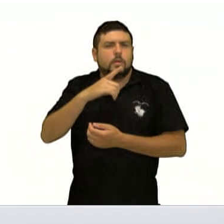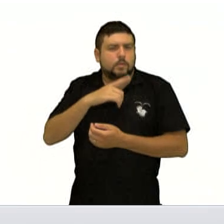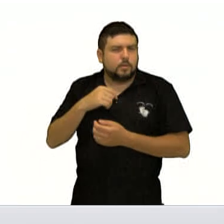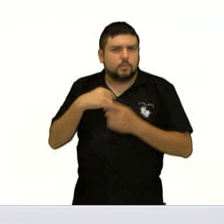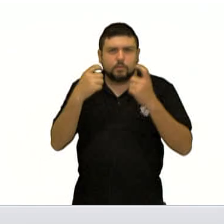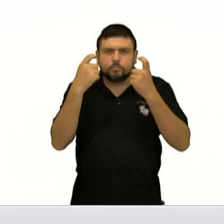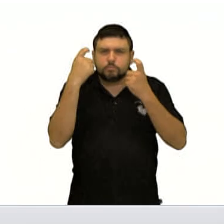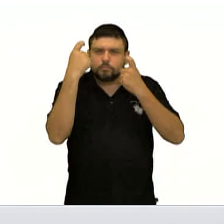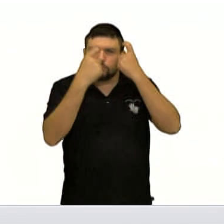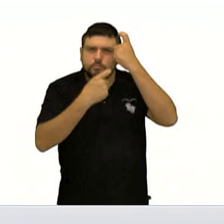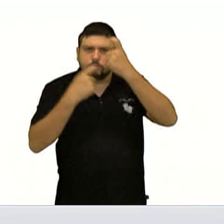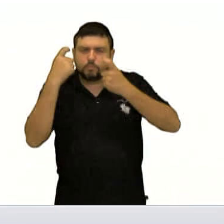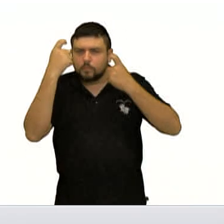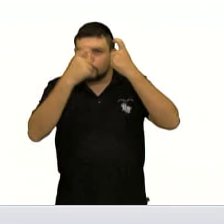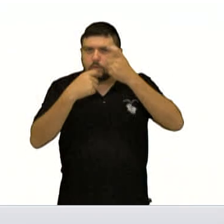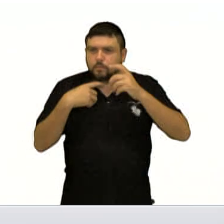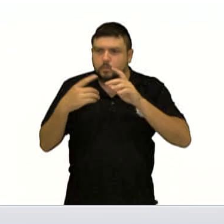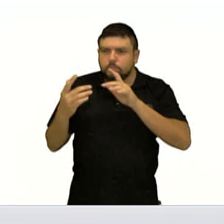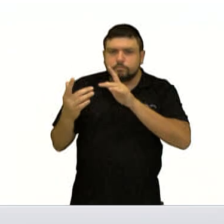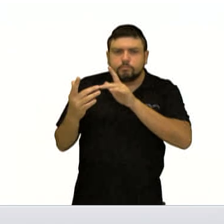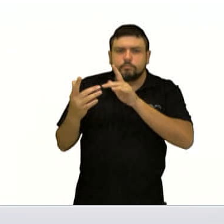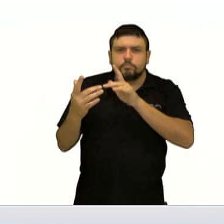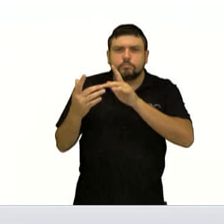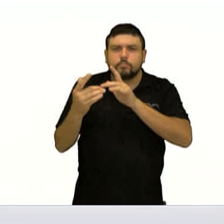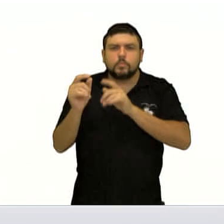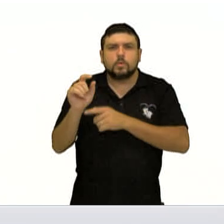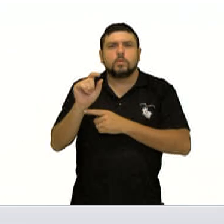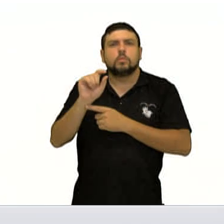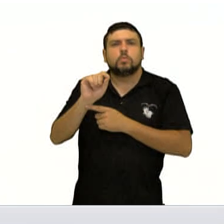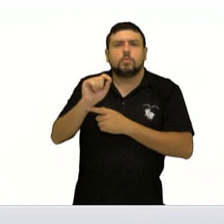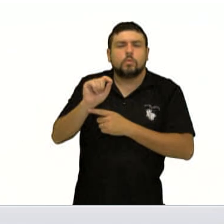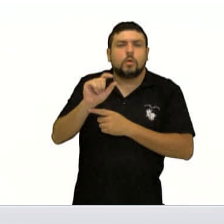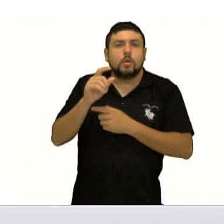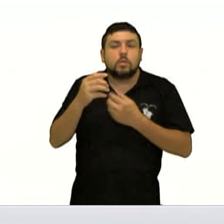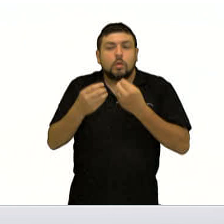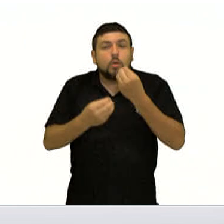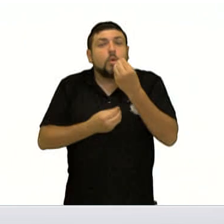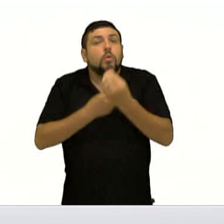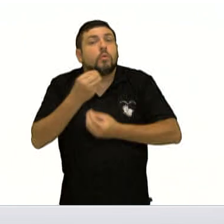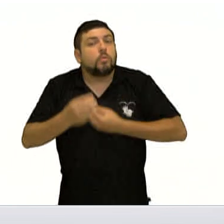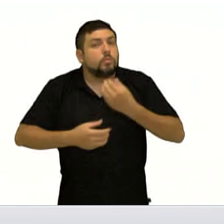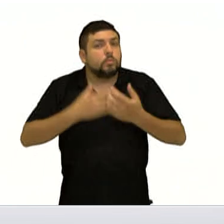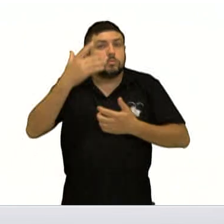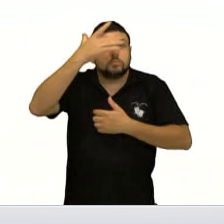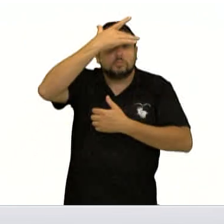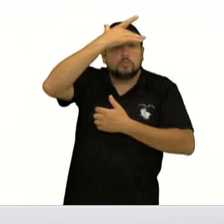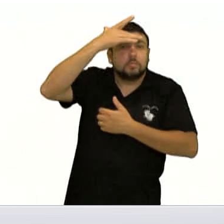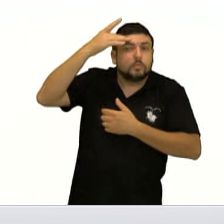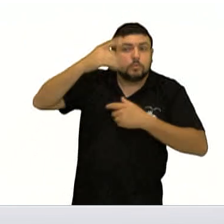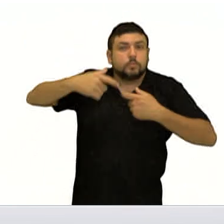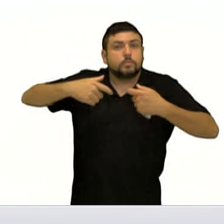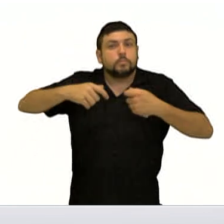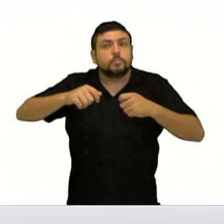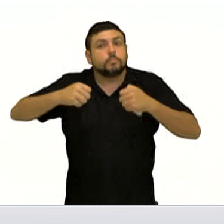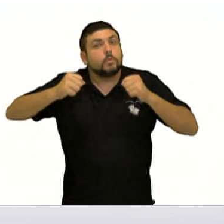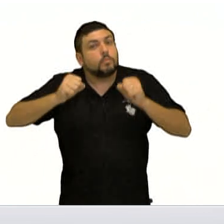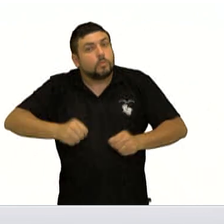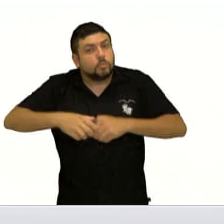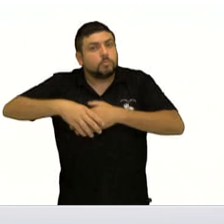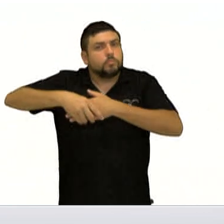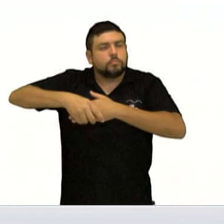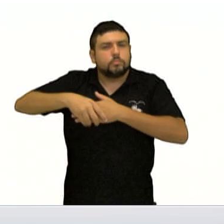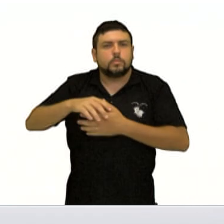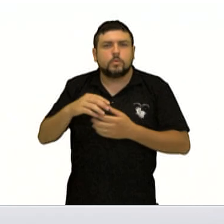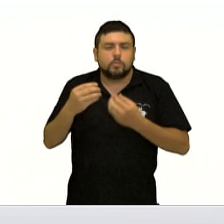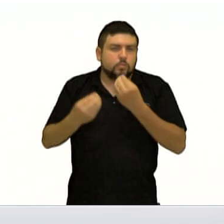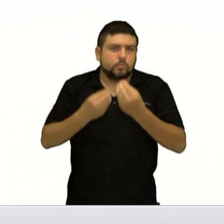o contato físico inerente ao Islã que determina como as pessoas da comunidade muçulmana devem se cumprimentar. Então,